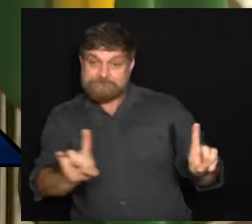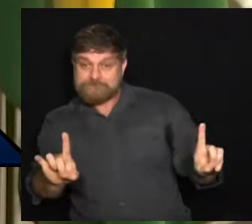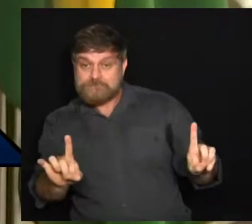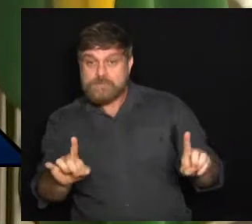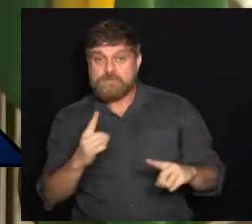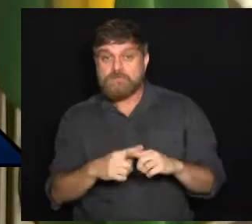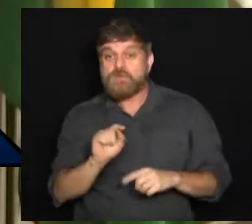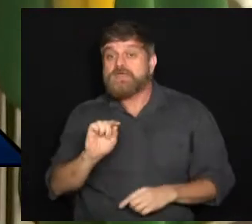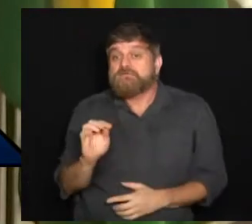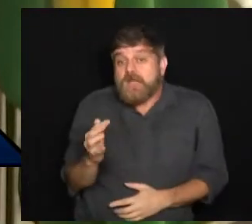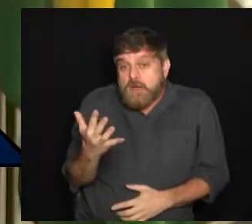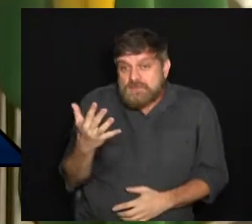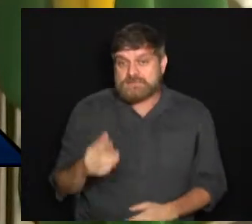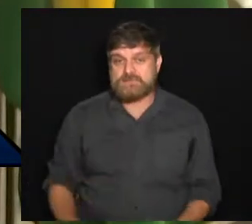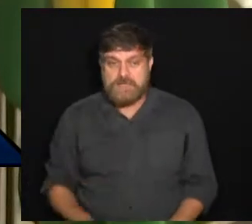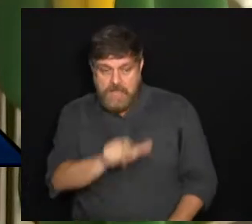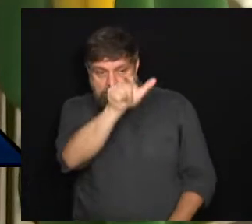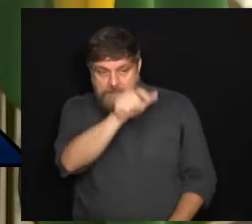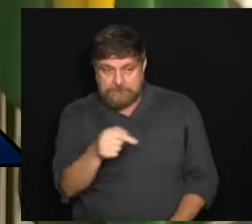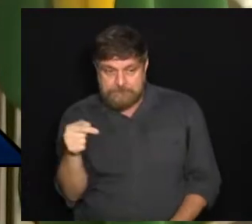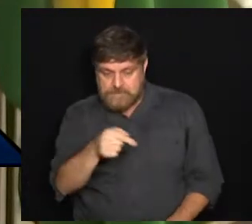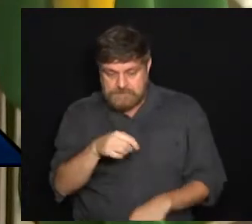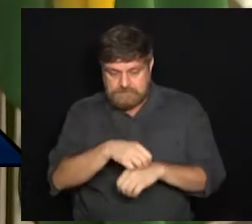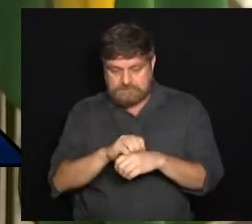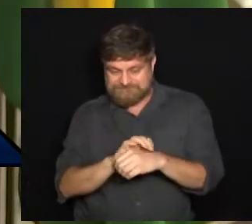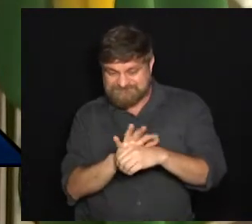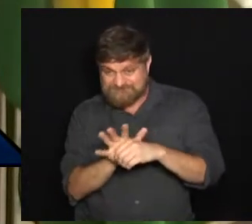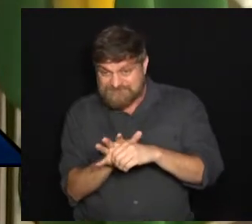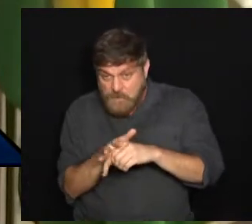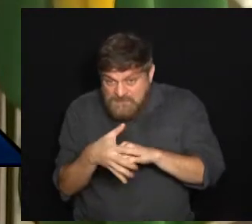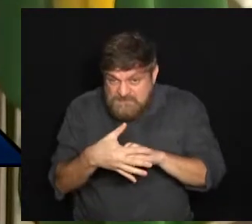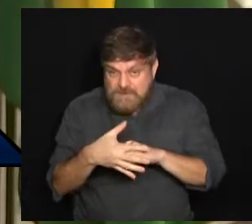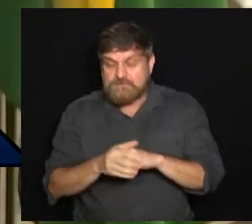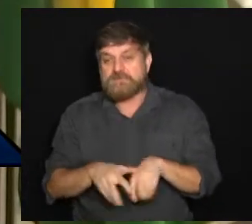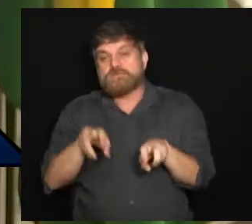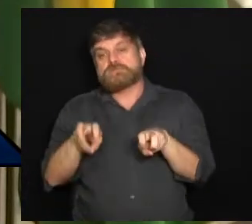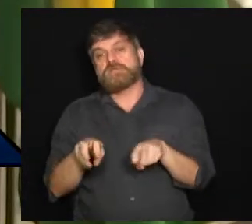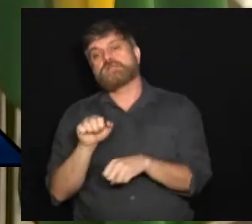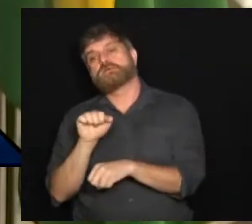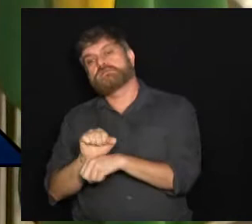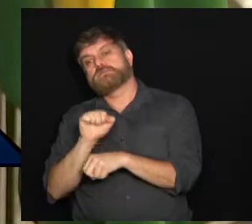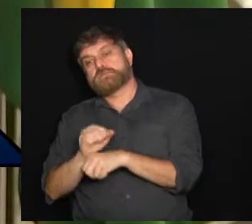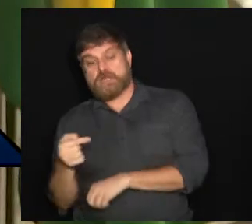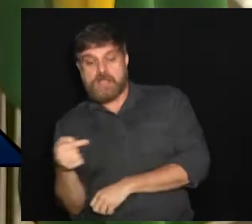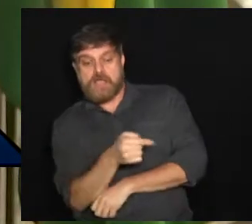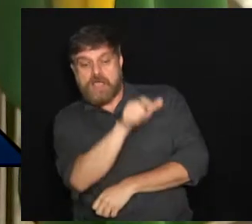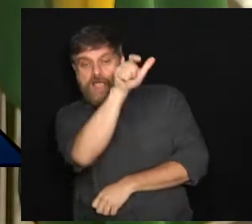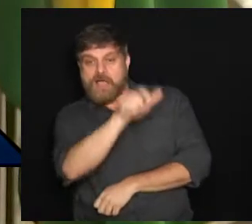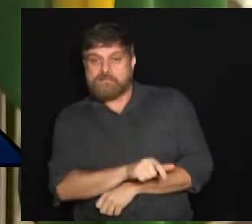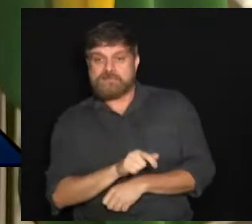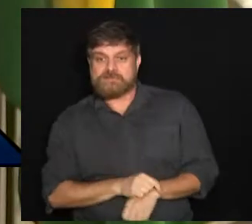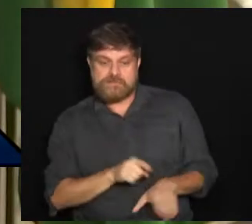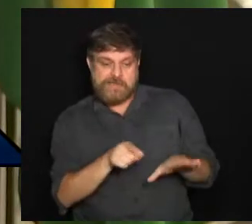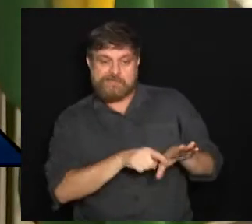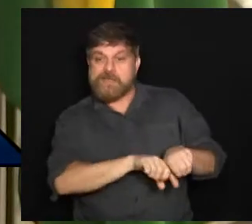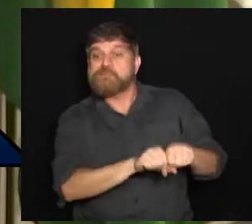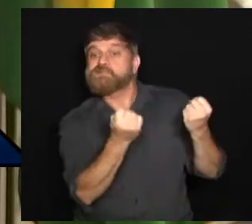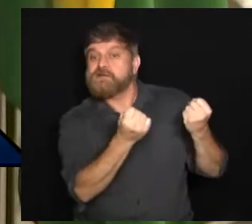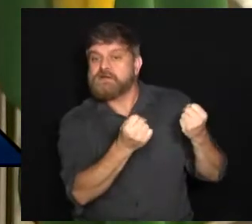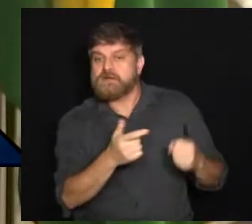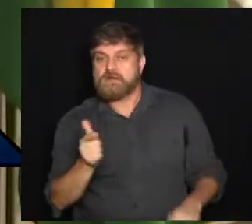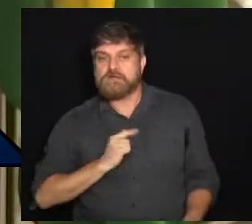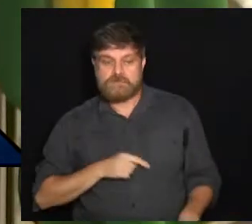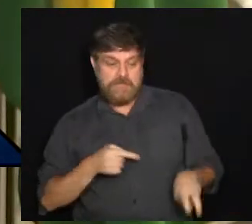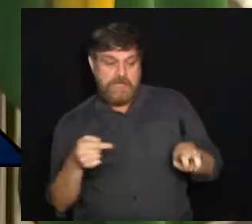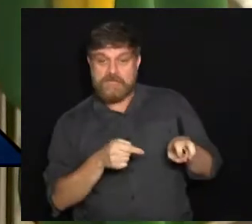Senão, o paciente que está com Covid-19 ficando na mesma recepção do cara que está com o tornozelo torcido, o cara